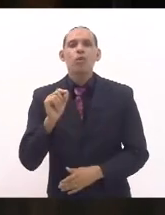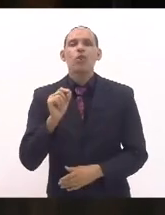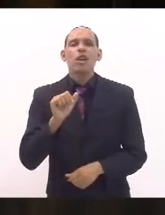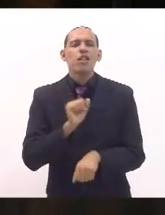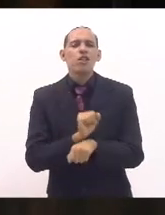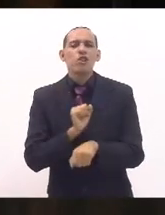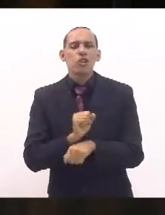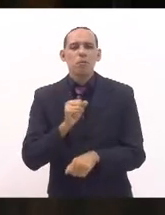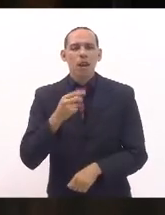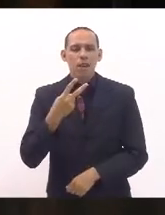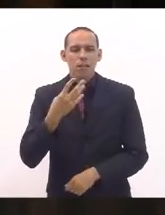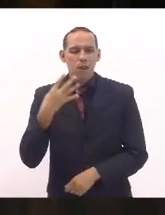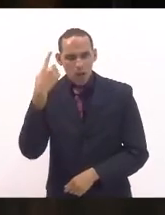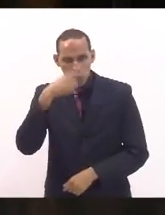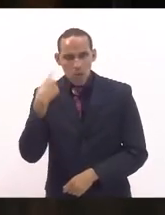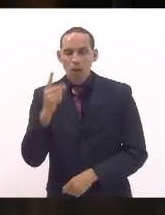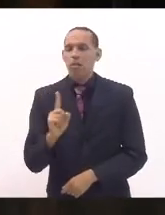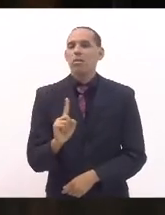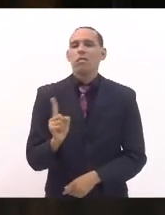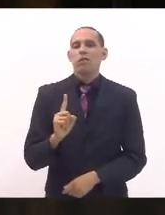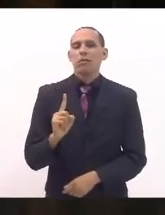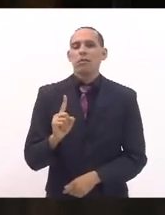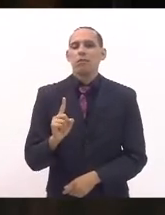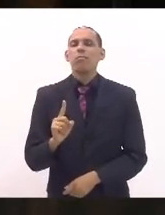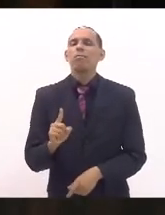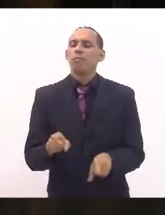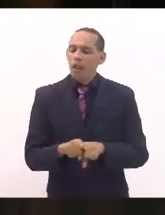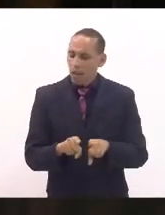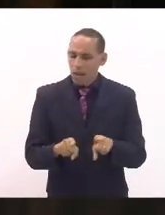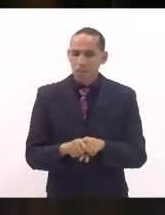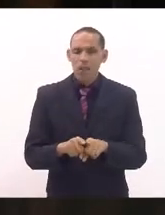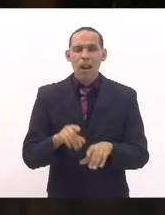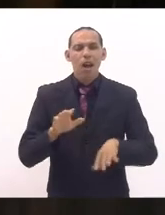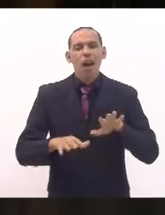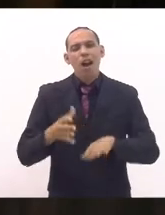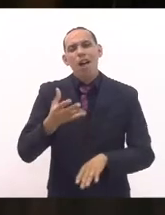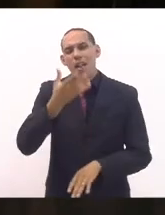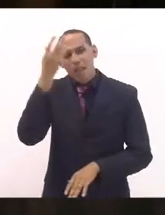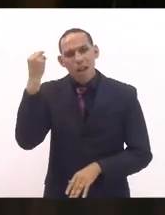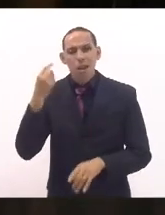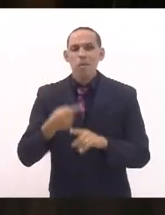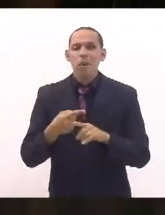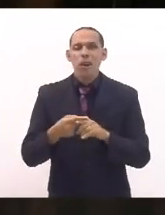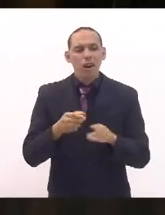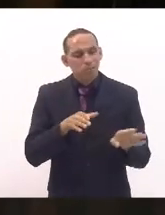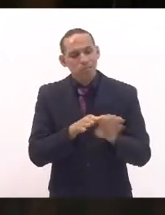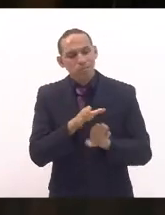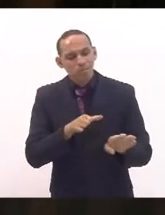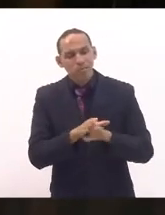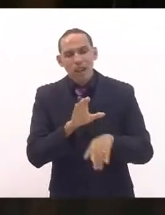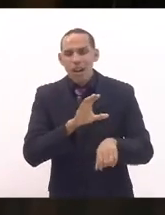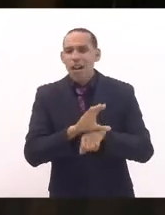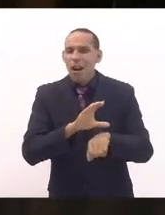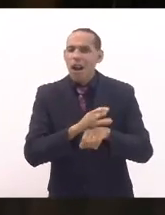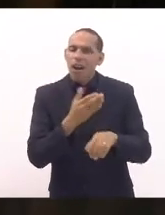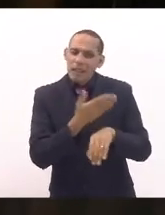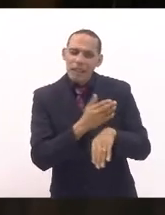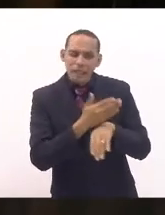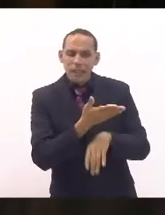24 Horas, que também muitas das vezes cai no esquecimento por falta da capacitação e do conhecimento dos